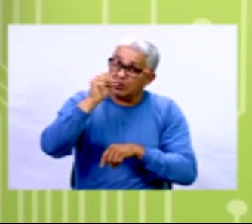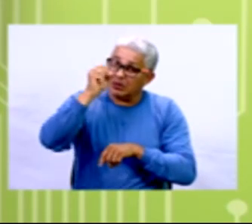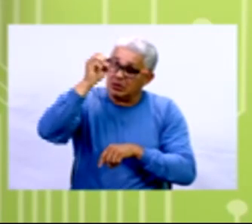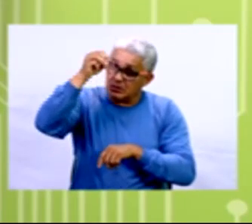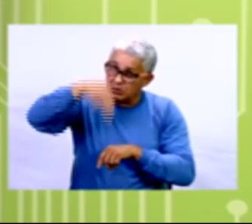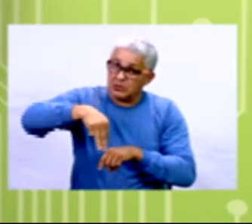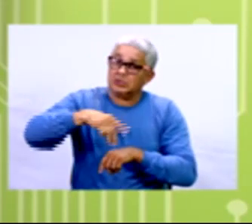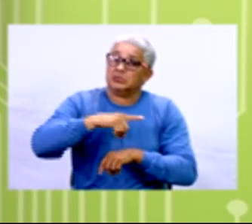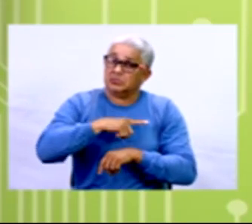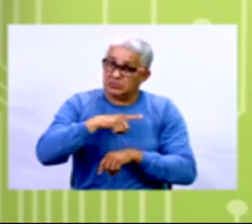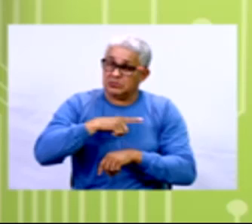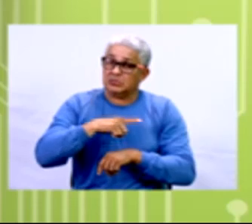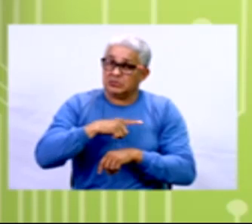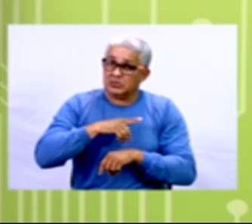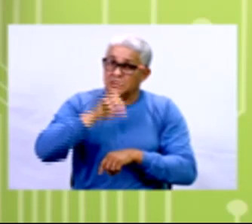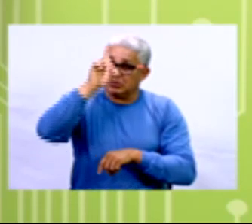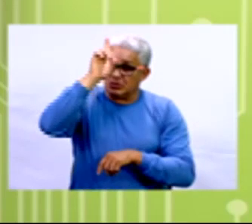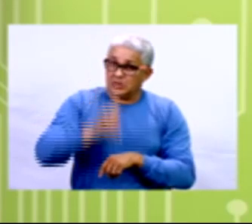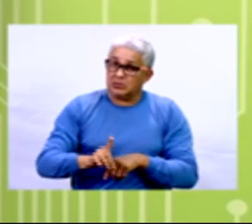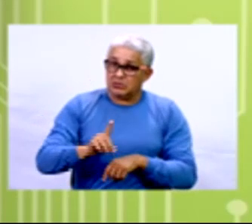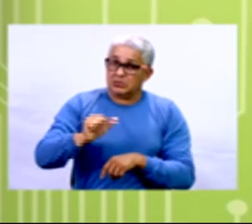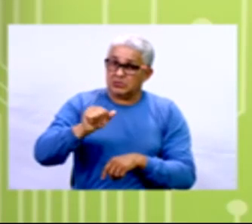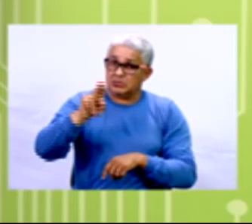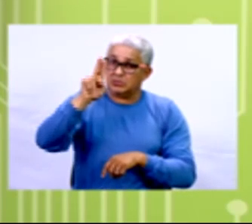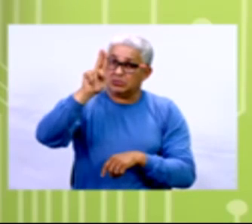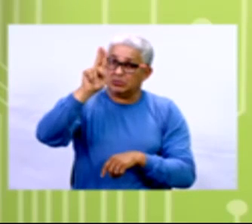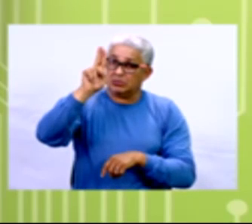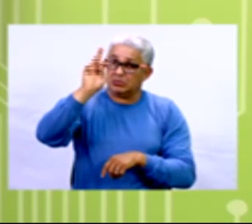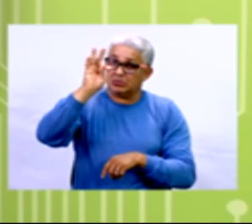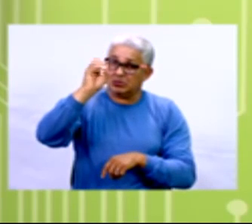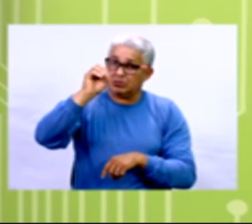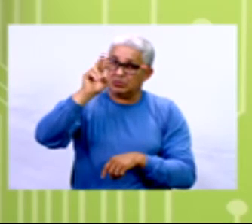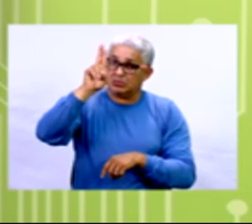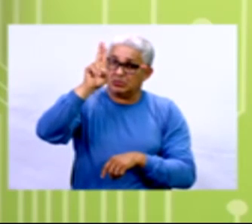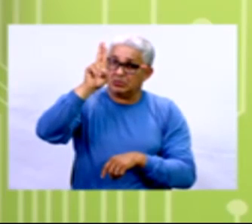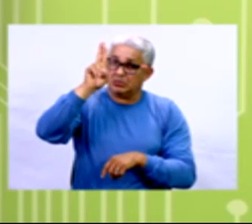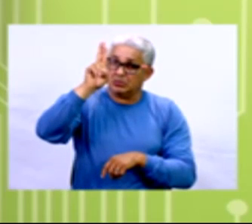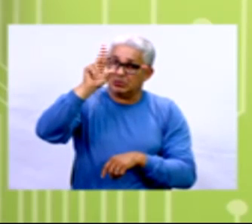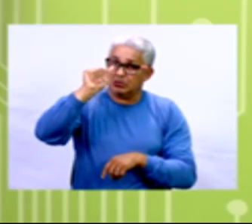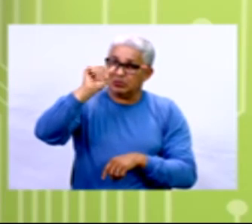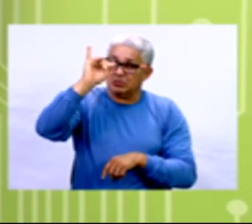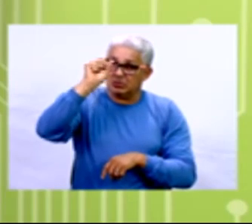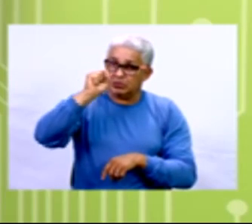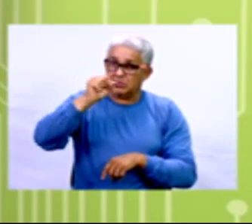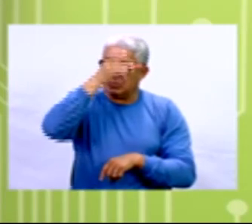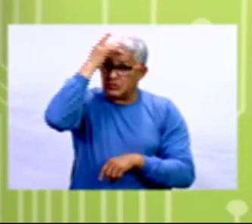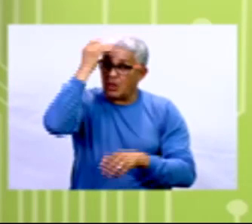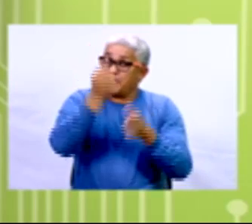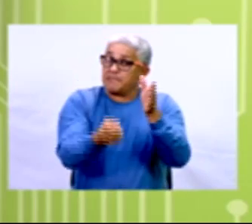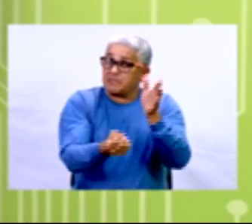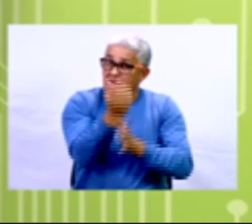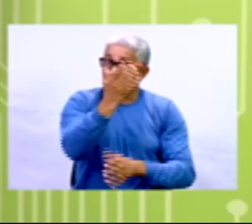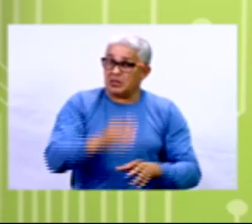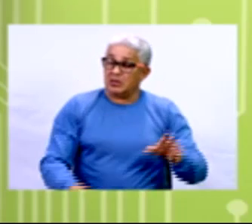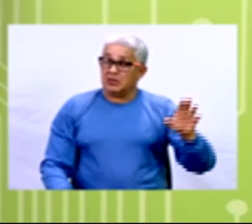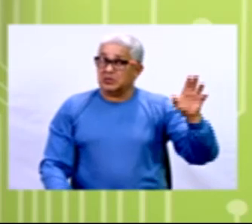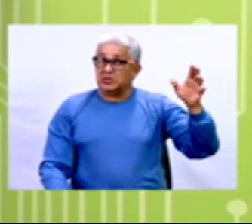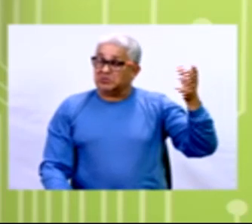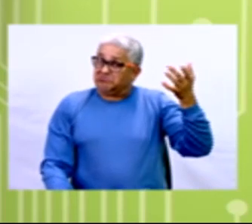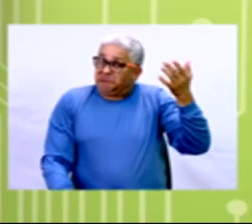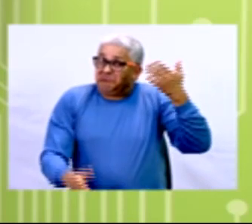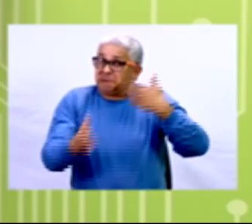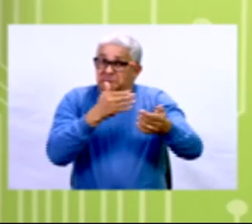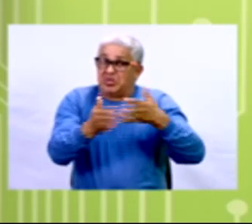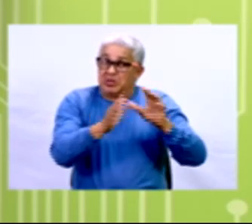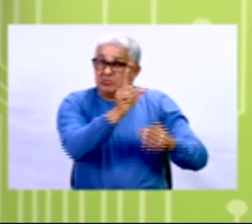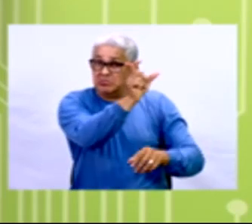tudo isso tem direitos autorais. Alguém criou aquilo ali. Então, essa pessoa, ela vai querer cobrar os seus